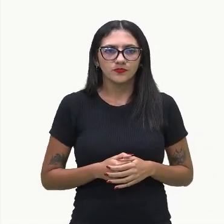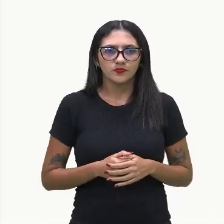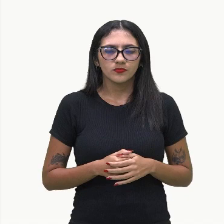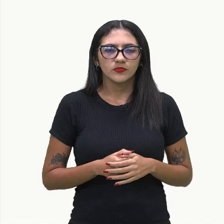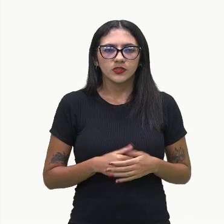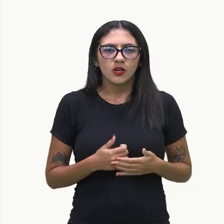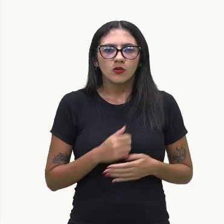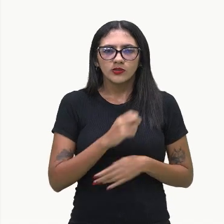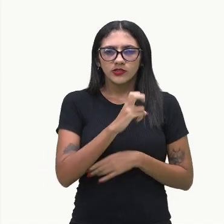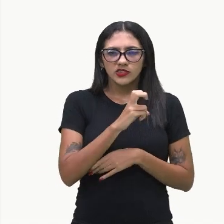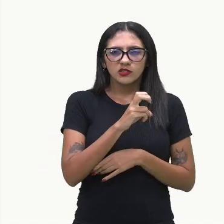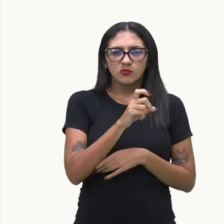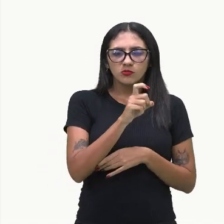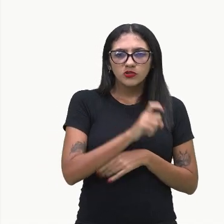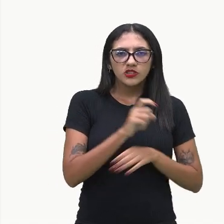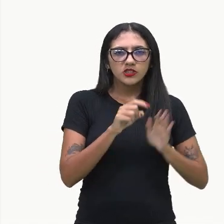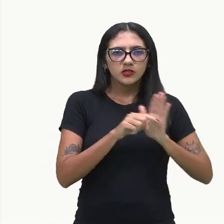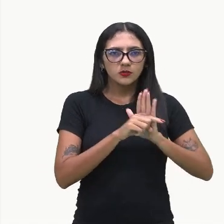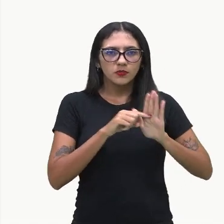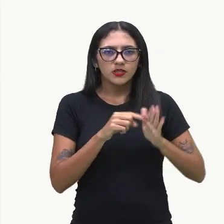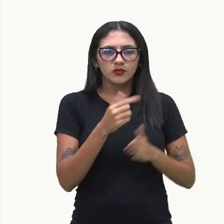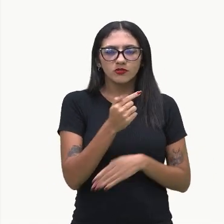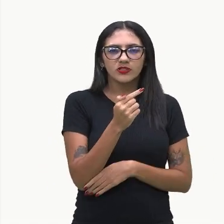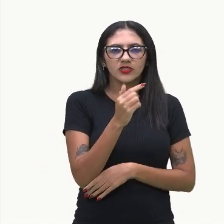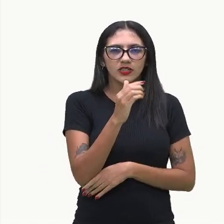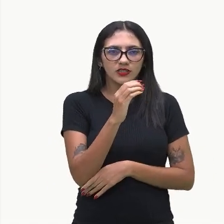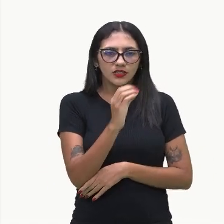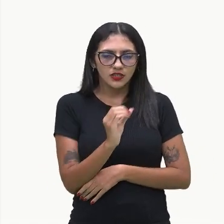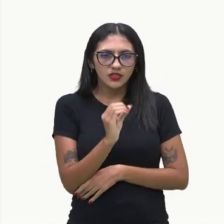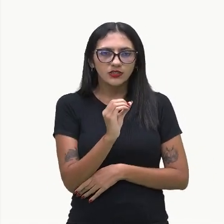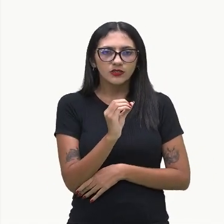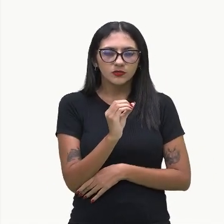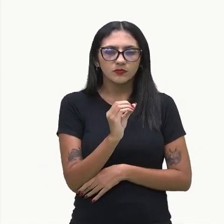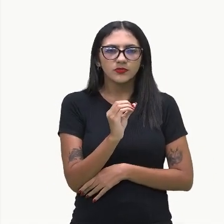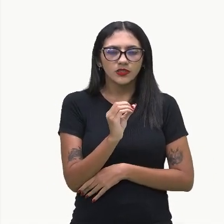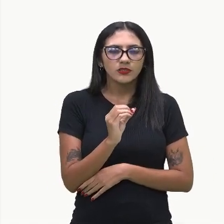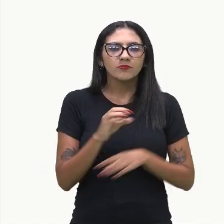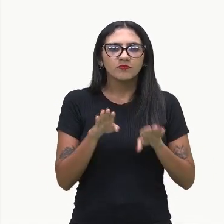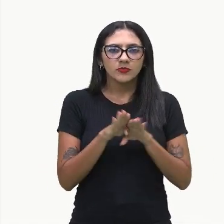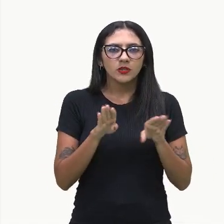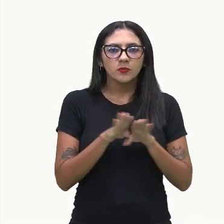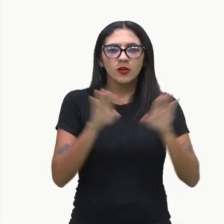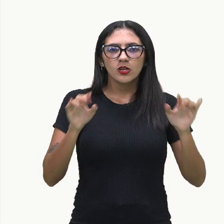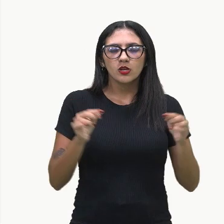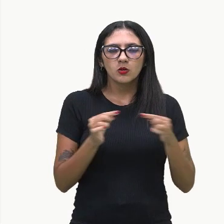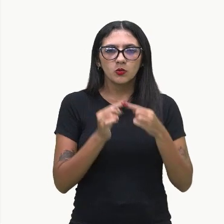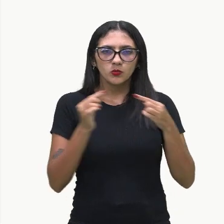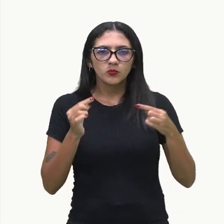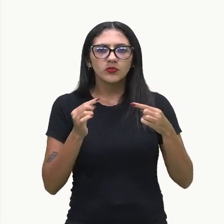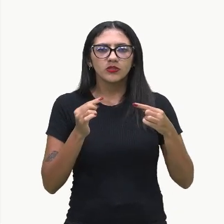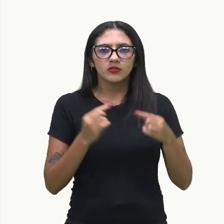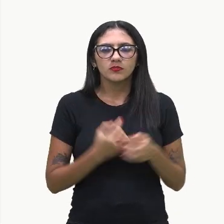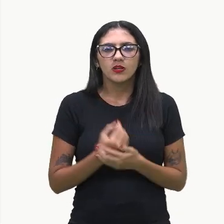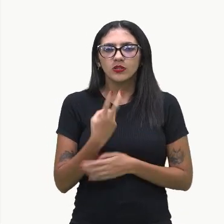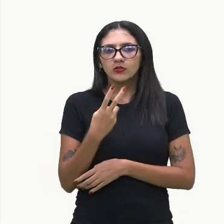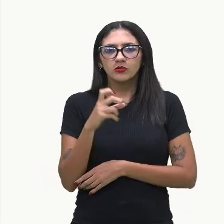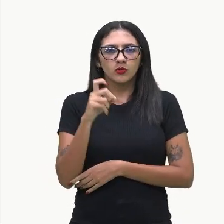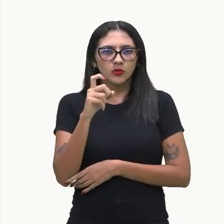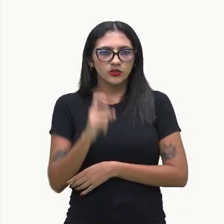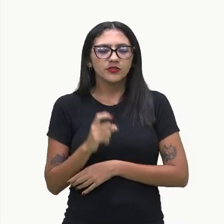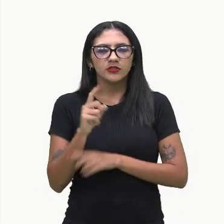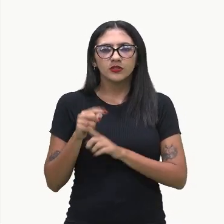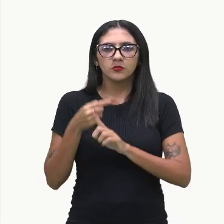mede 5x menos 70 graus tem a mesma medida, é igual ao ângulo que